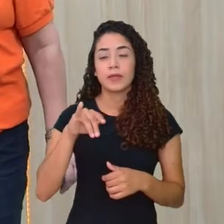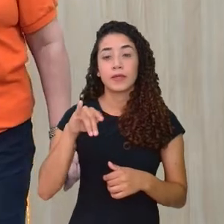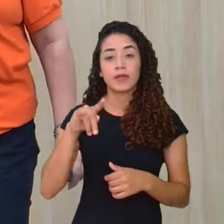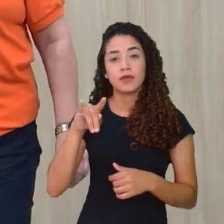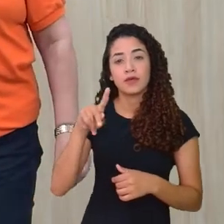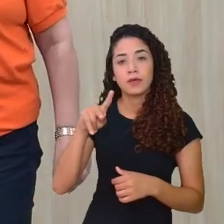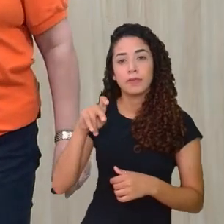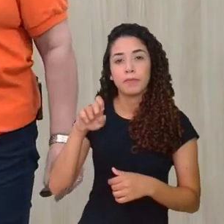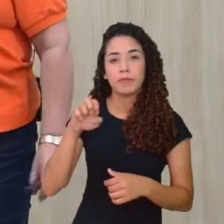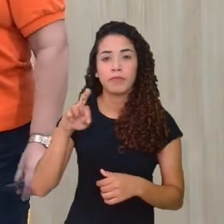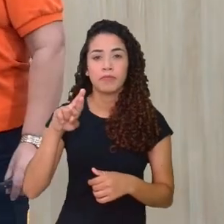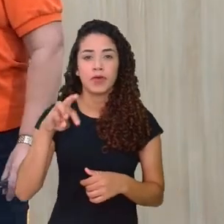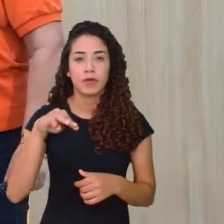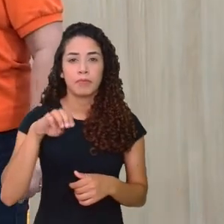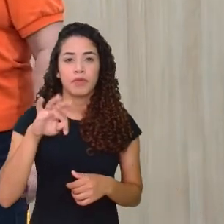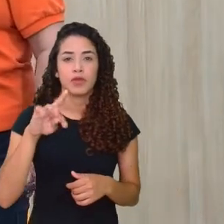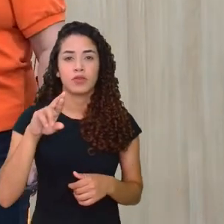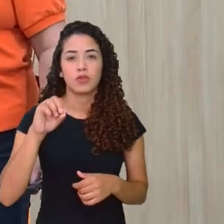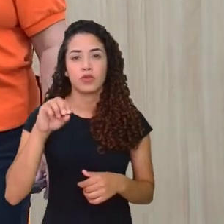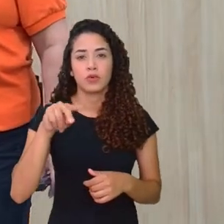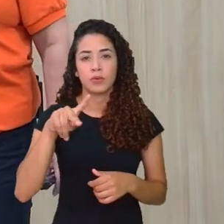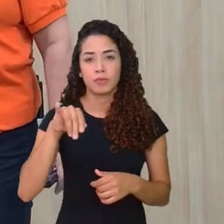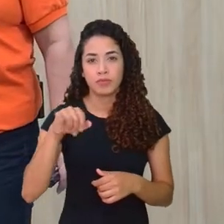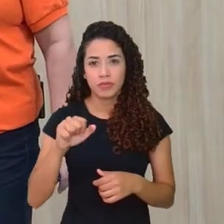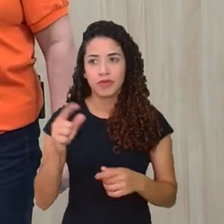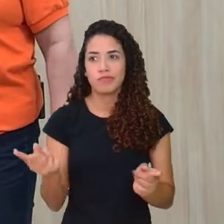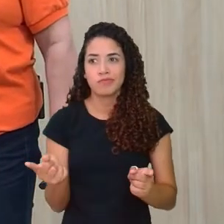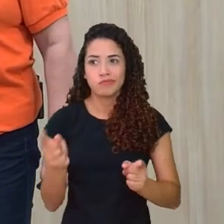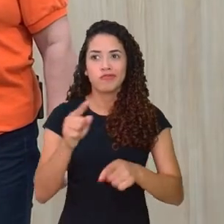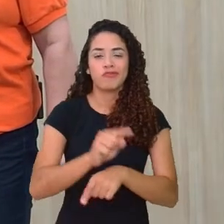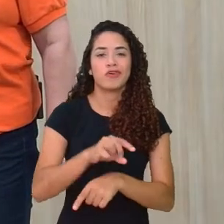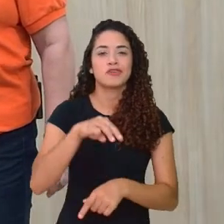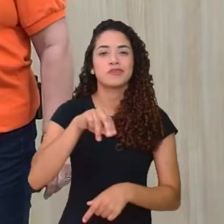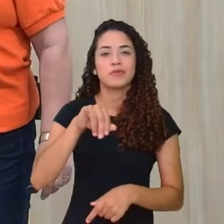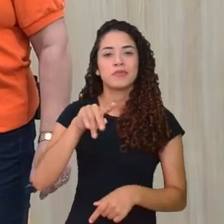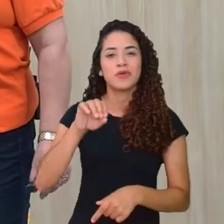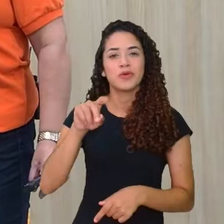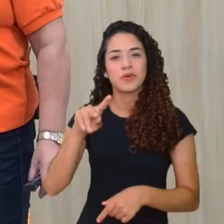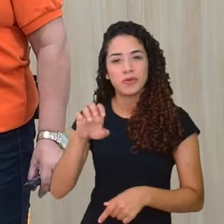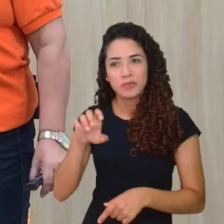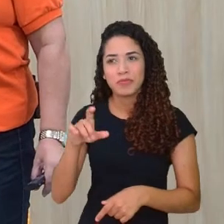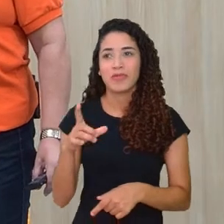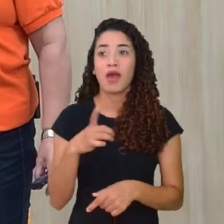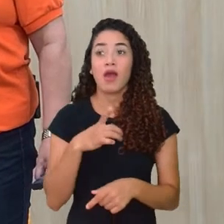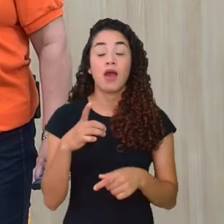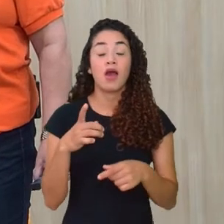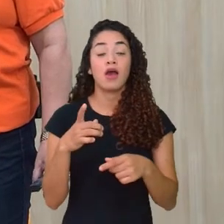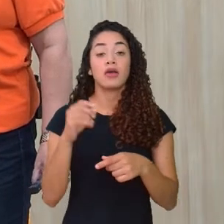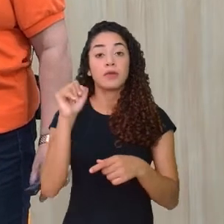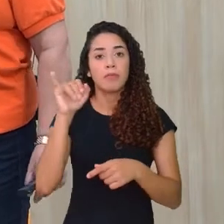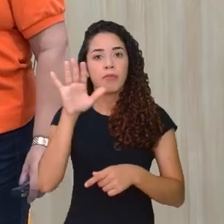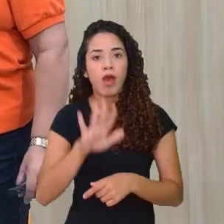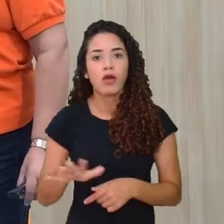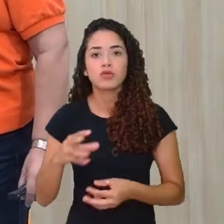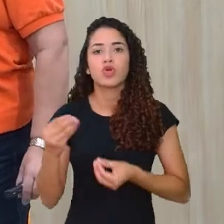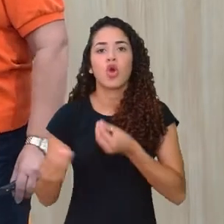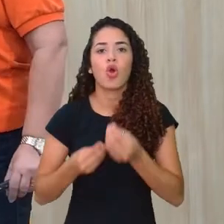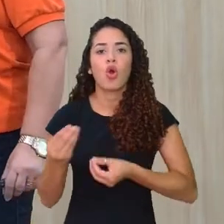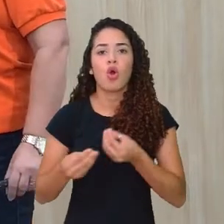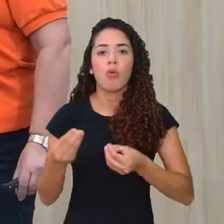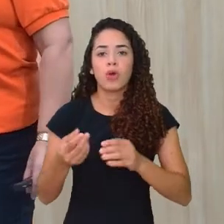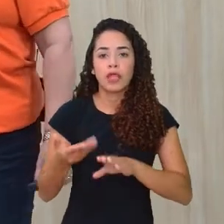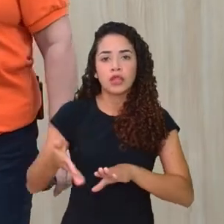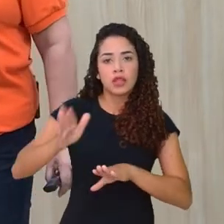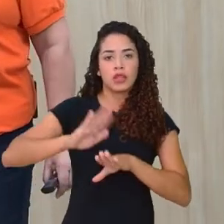o inverso do míope. A imagem se projetou lá no final. Então, olha o que acontece com esse indivíduo.